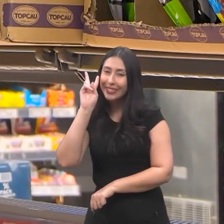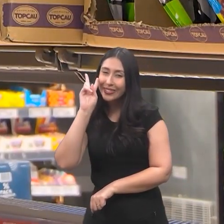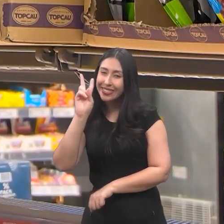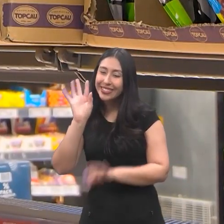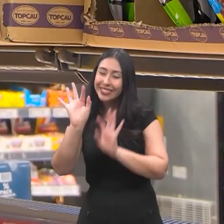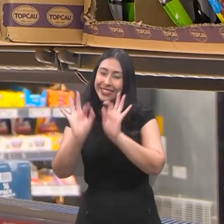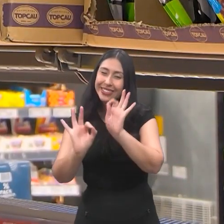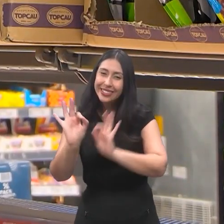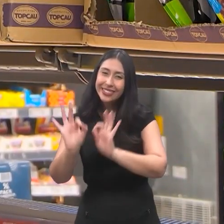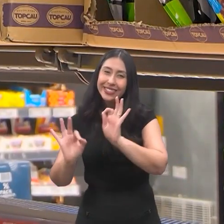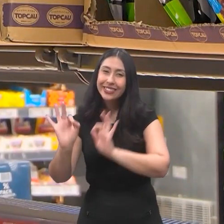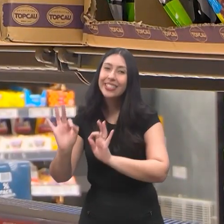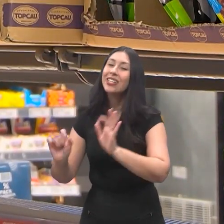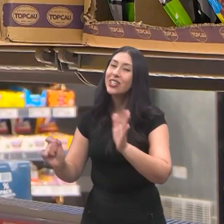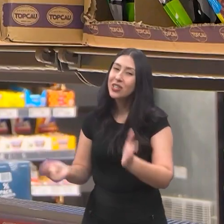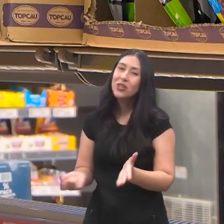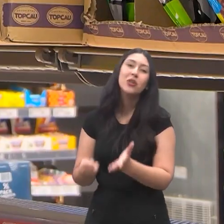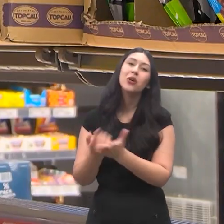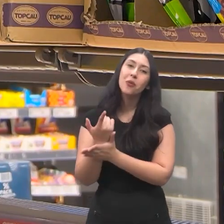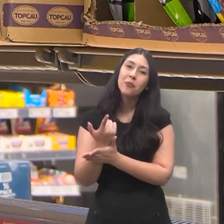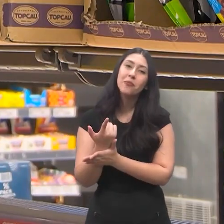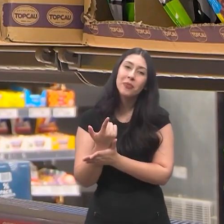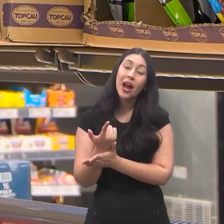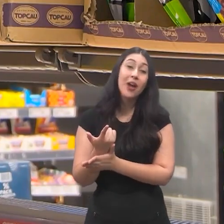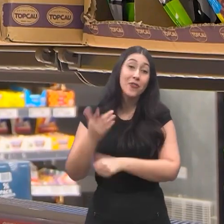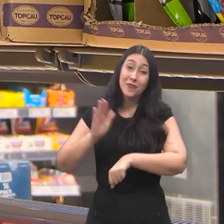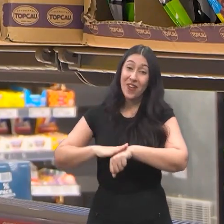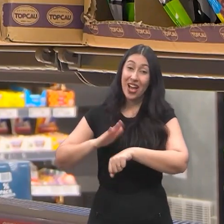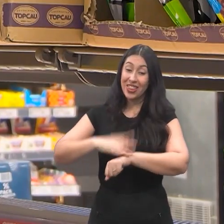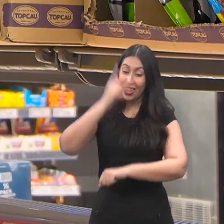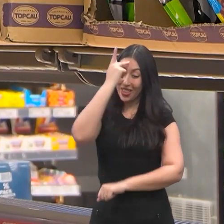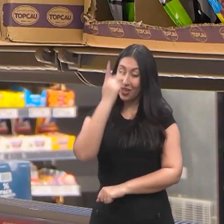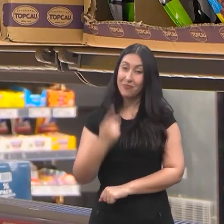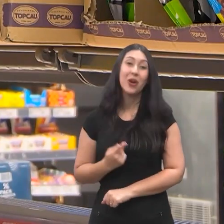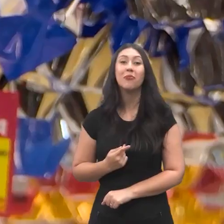passar em branco é apostar no bom e velho faça você